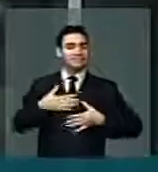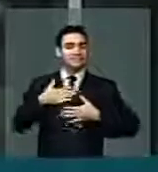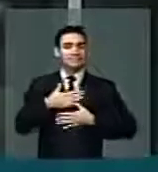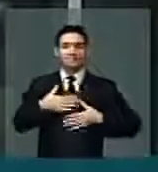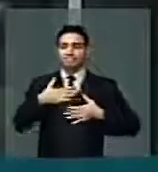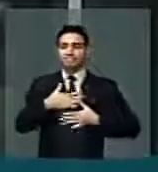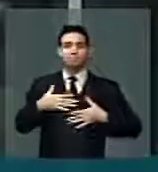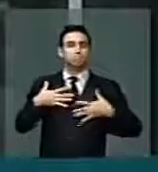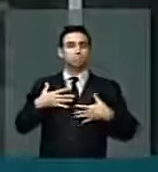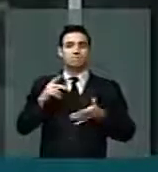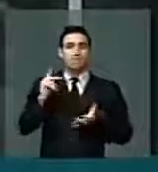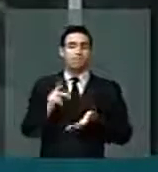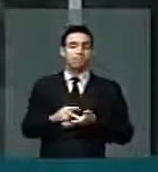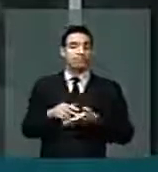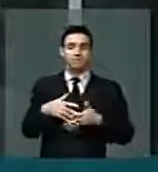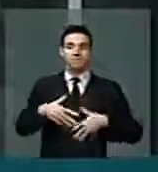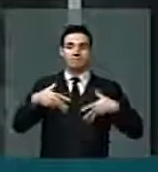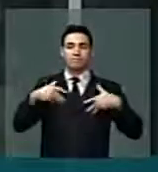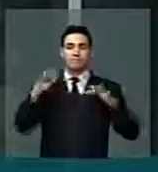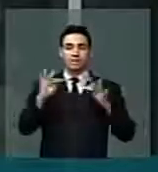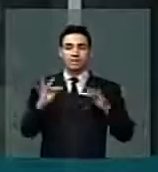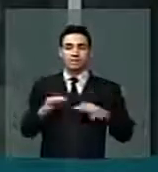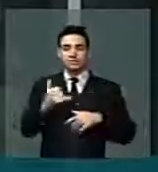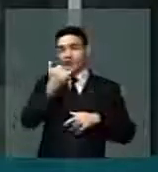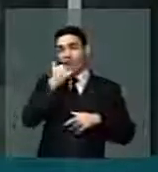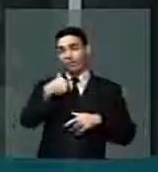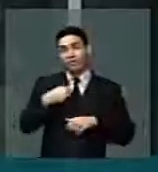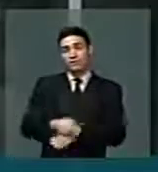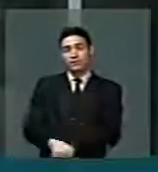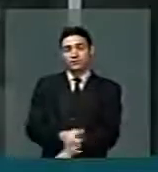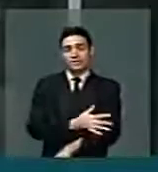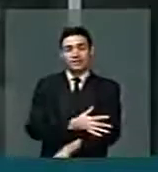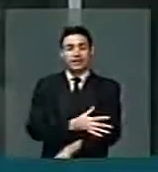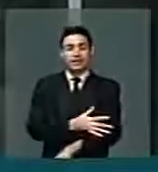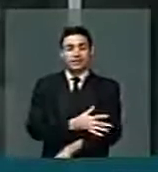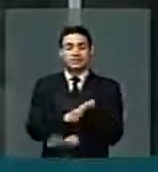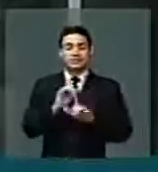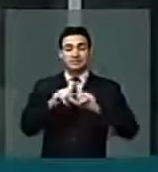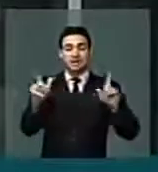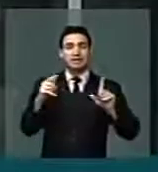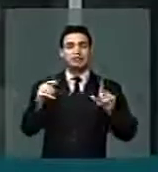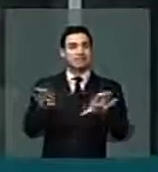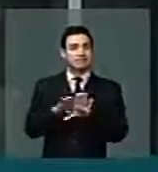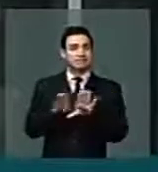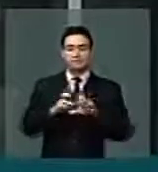minha pessoa, muito gratificante, desculpa a minha pessoa, estou emocionado, mas de muito trabalho